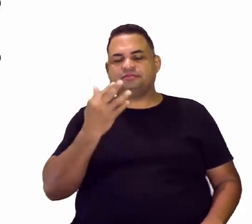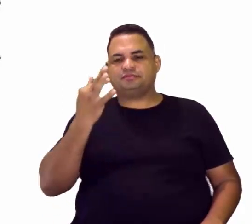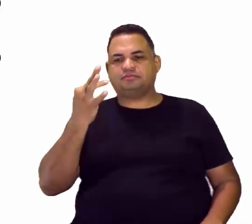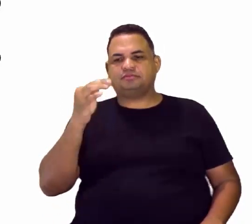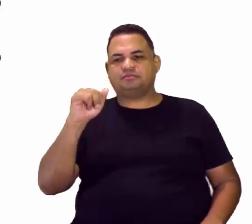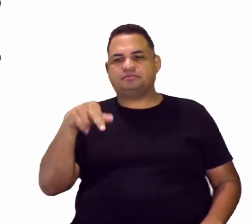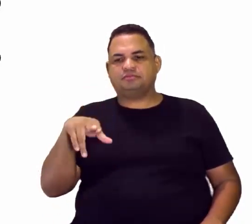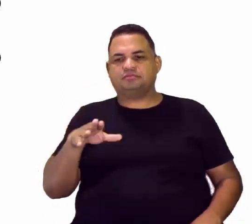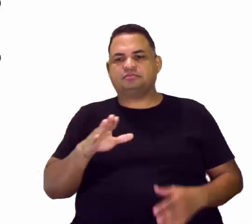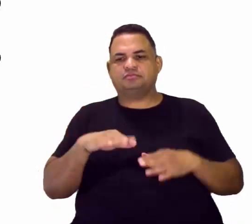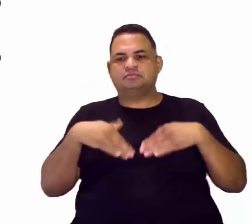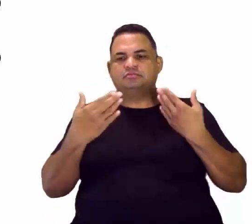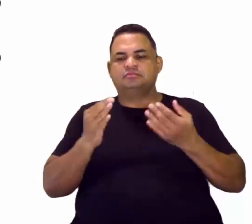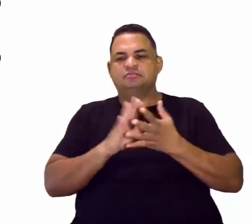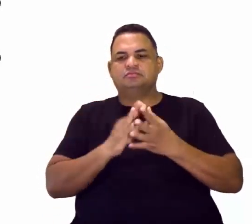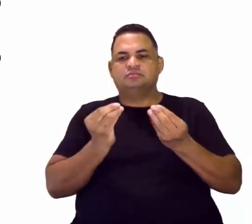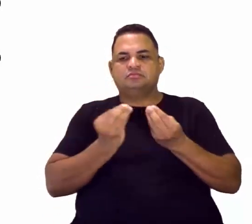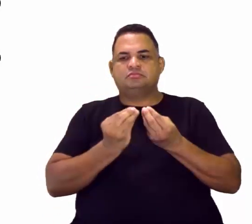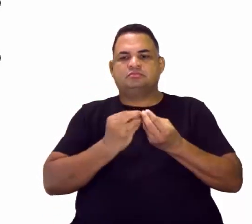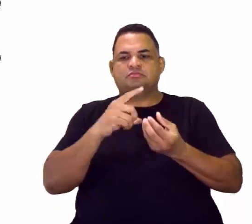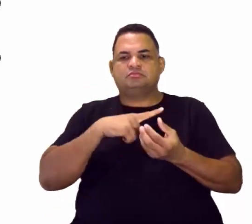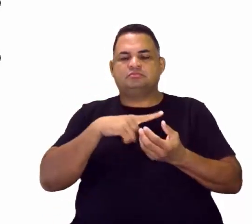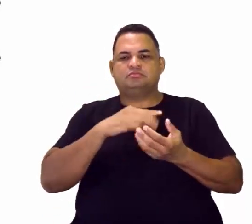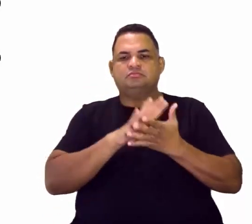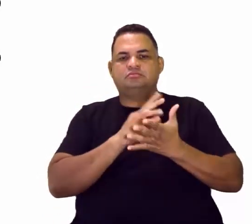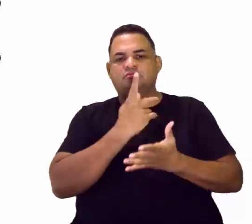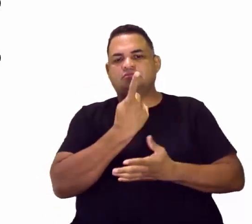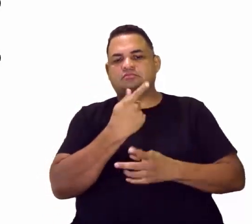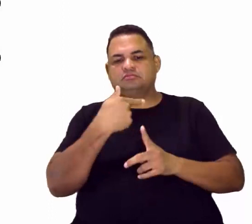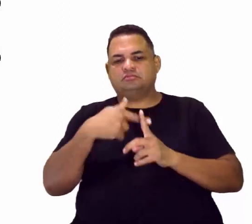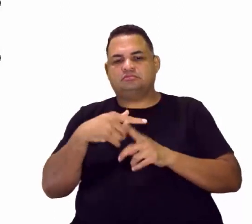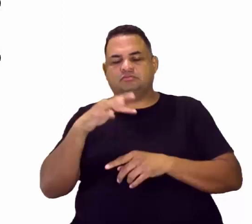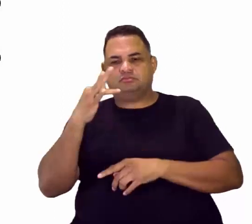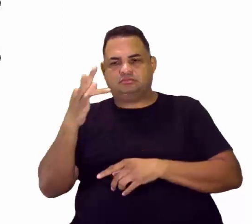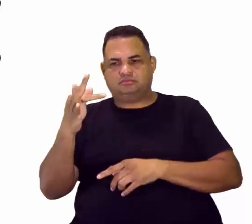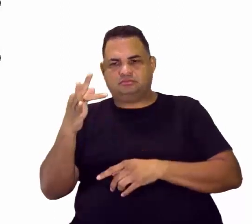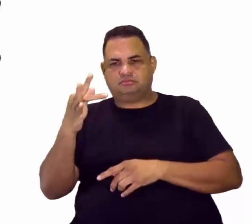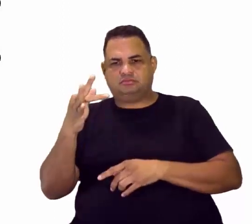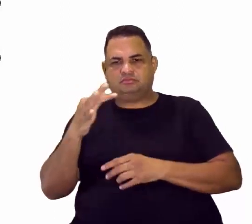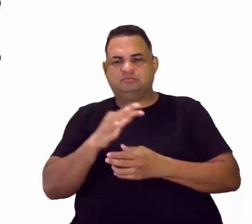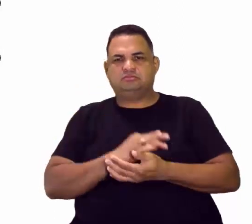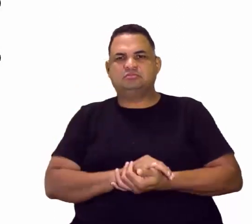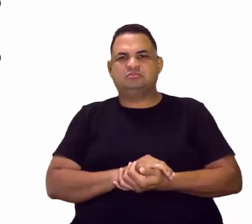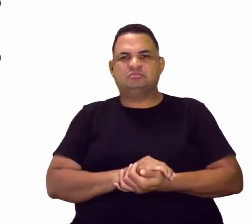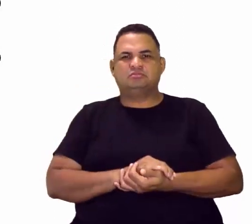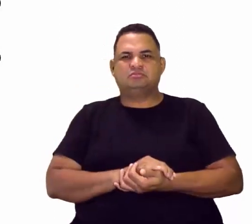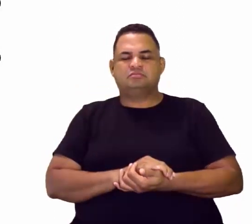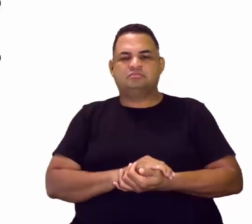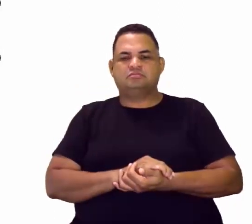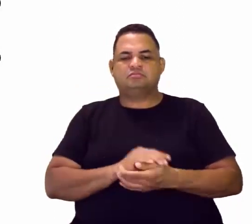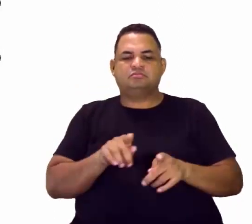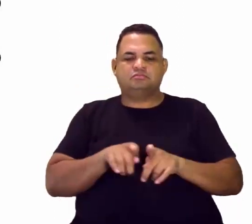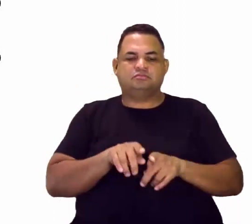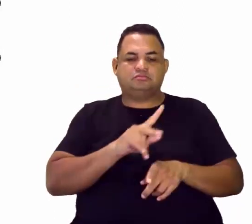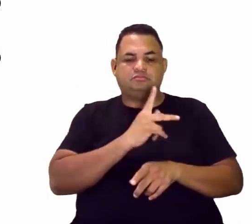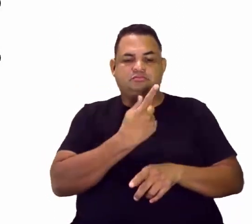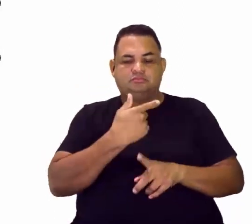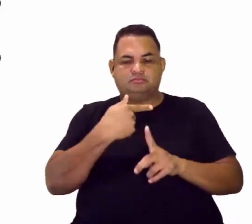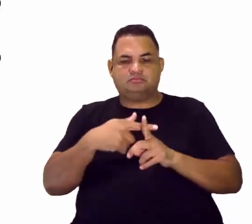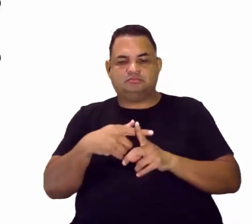molécula tiver hidrogênio e flúor, hidrogênio e